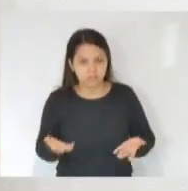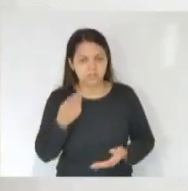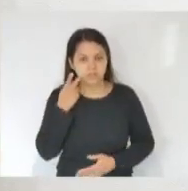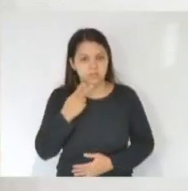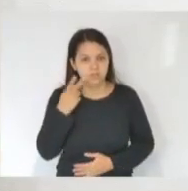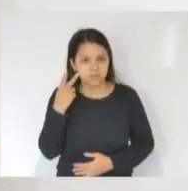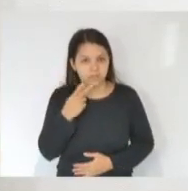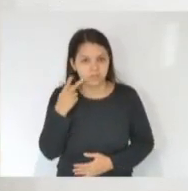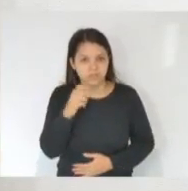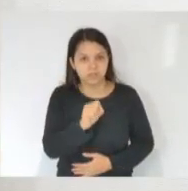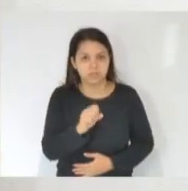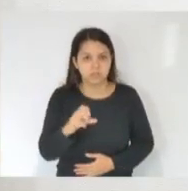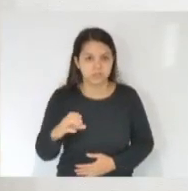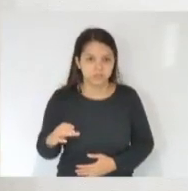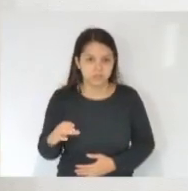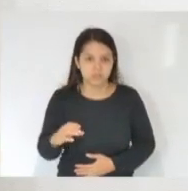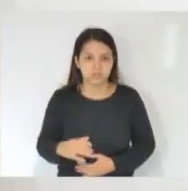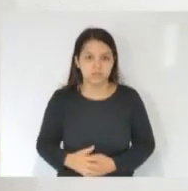catarinenses.